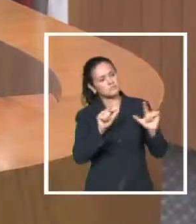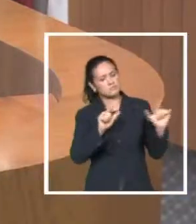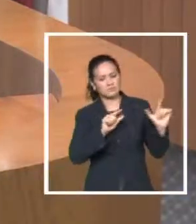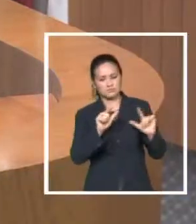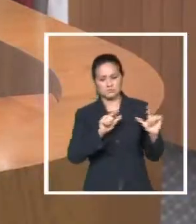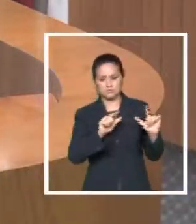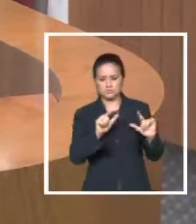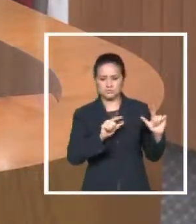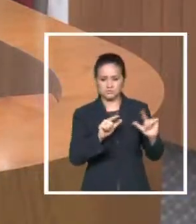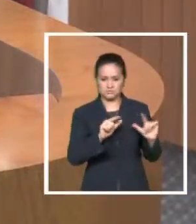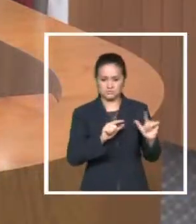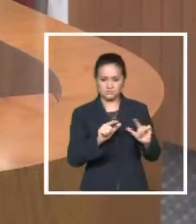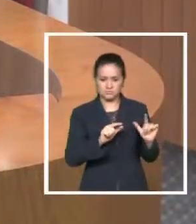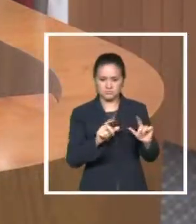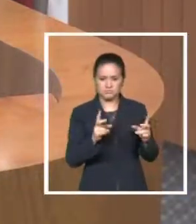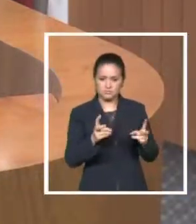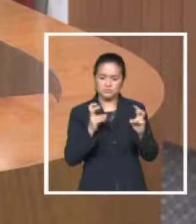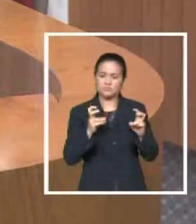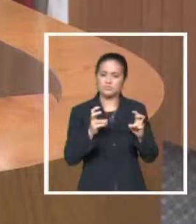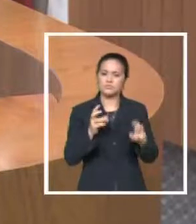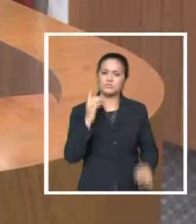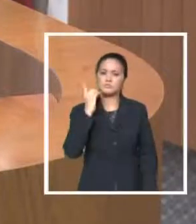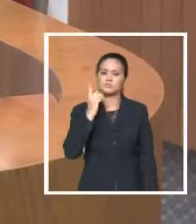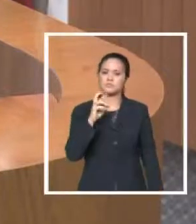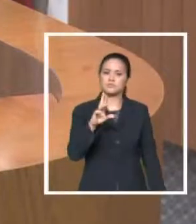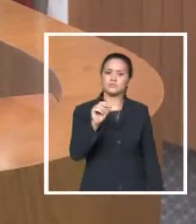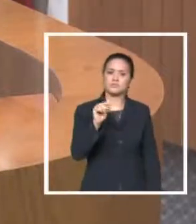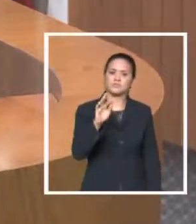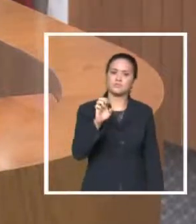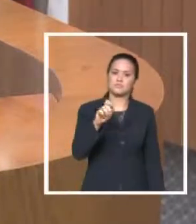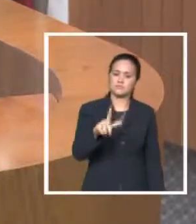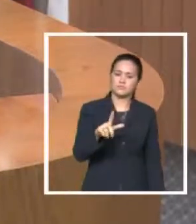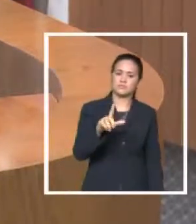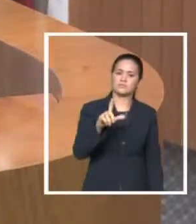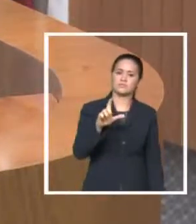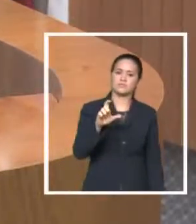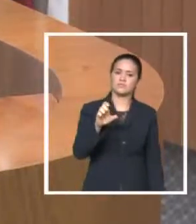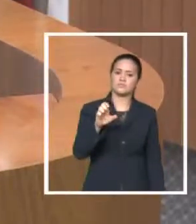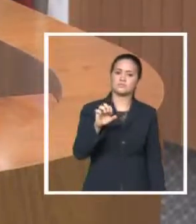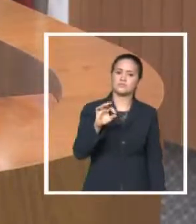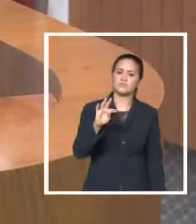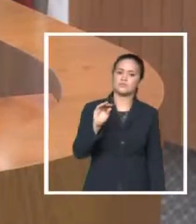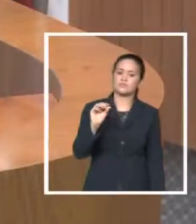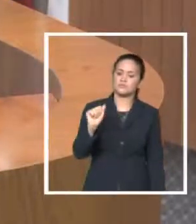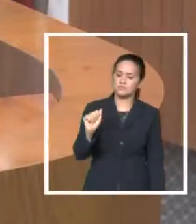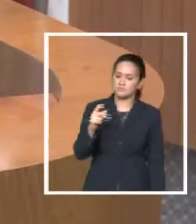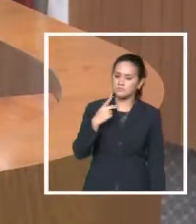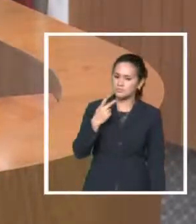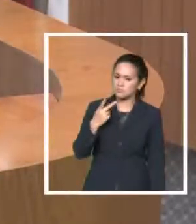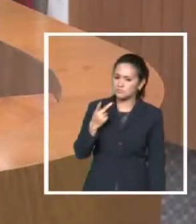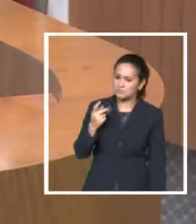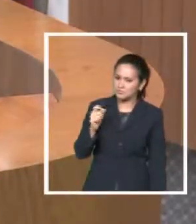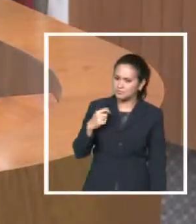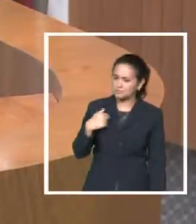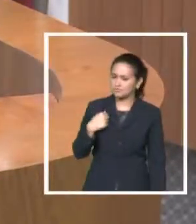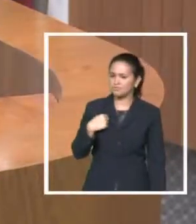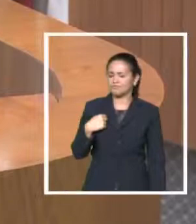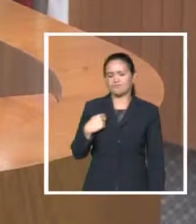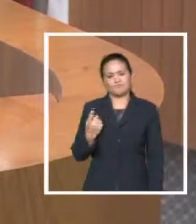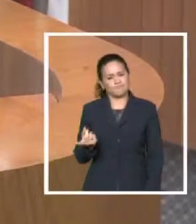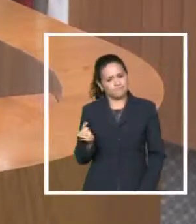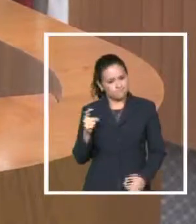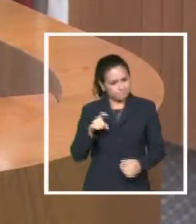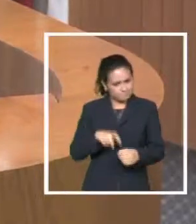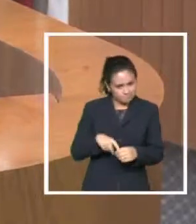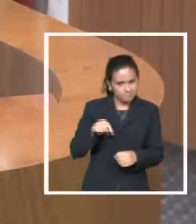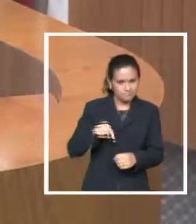vi o deputado Rafael Leitor fazendo uma colocação que me levou a voltar a este